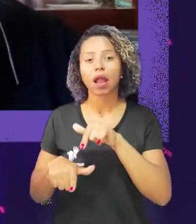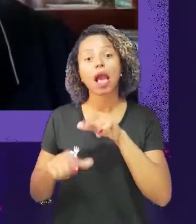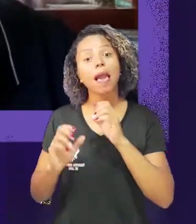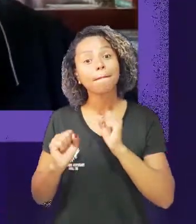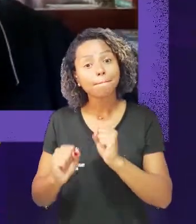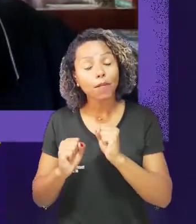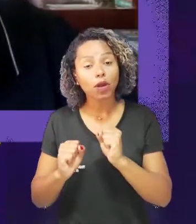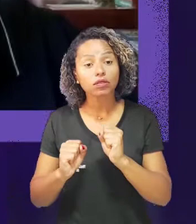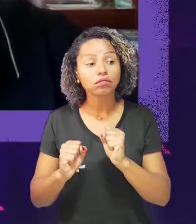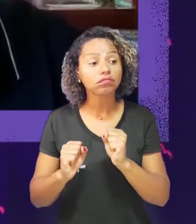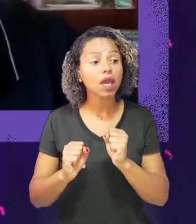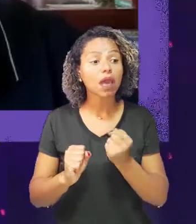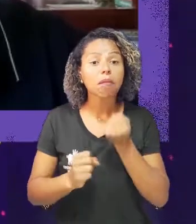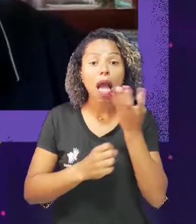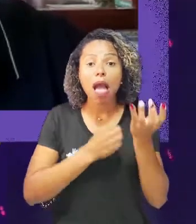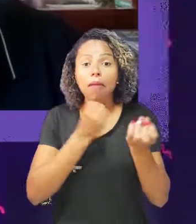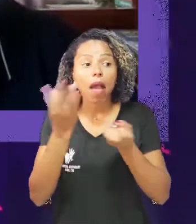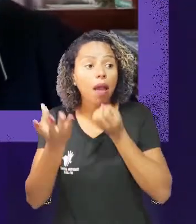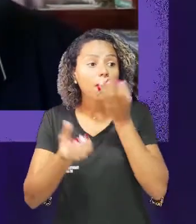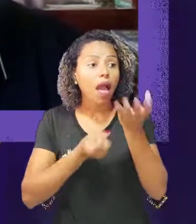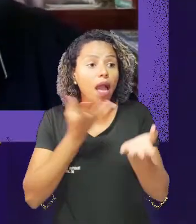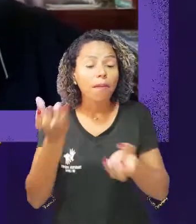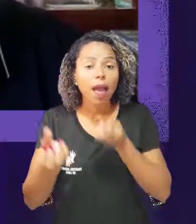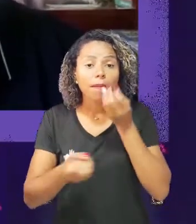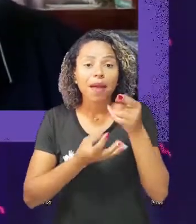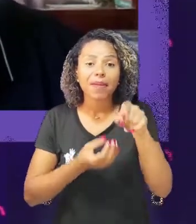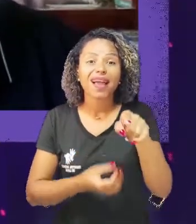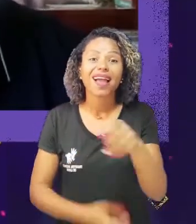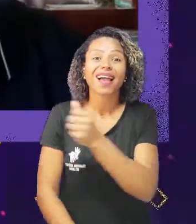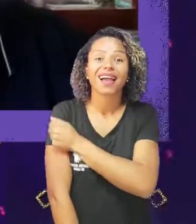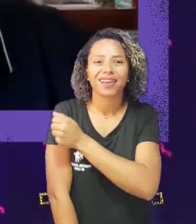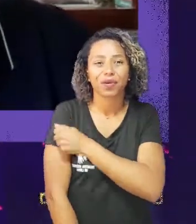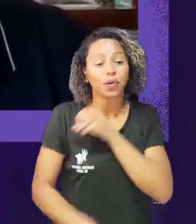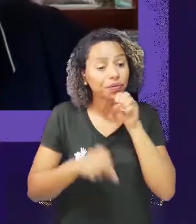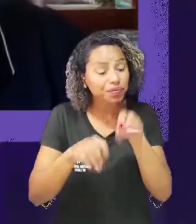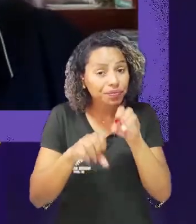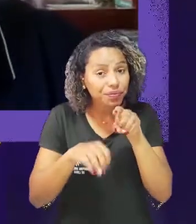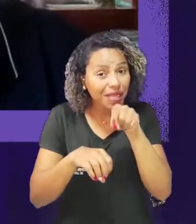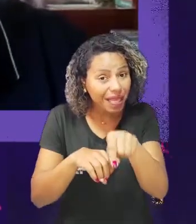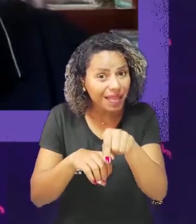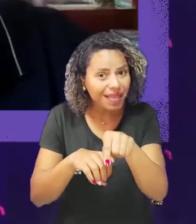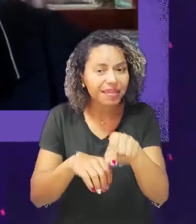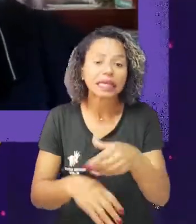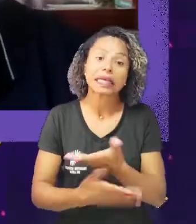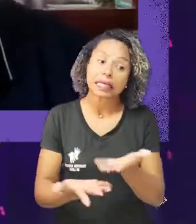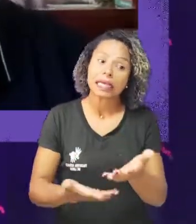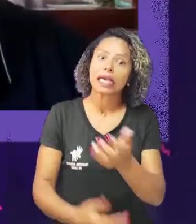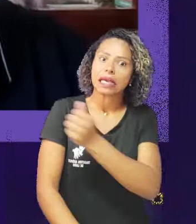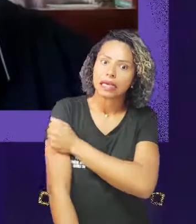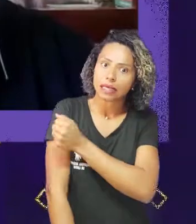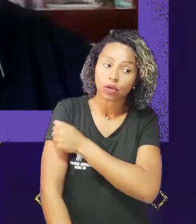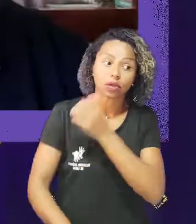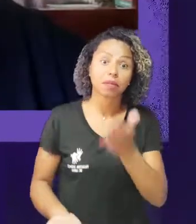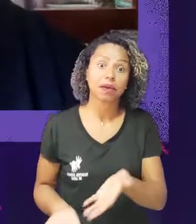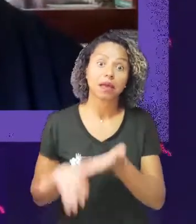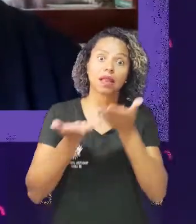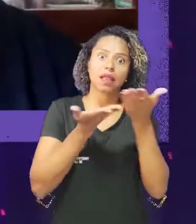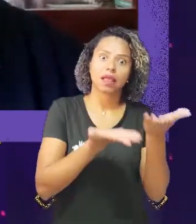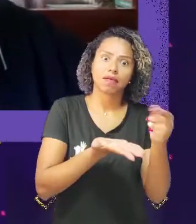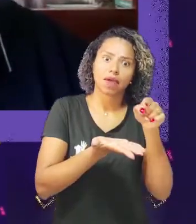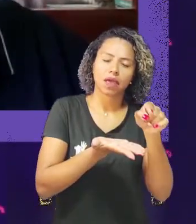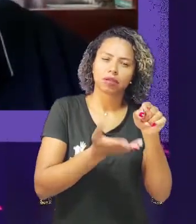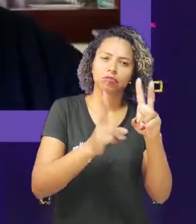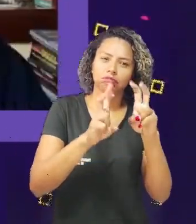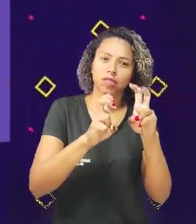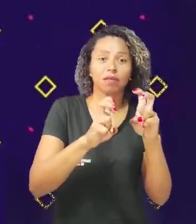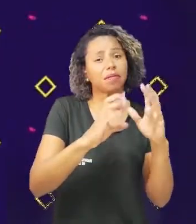professores ou funcionários, eles iriam transmitir esse conhecimento para os alunos. E os alunos, por sua vez,